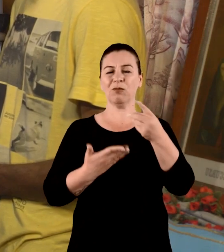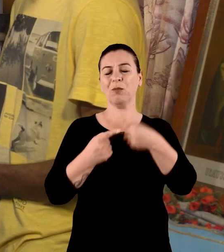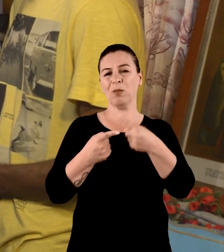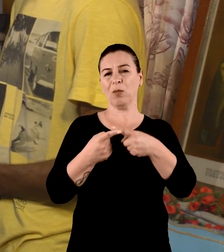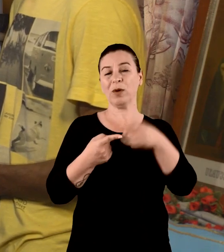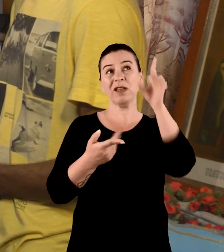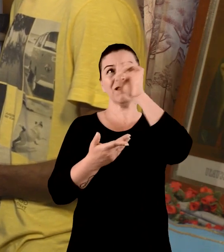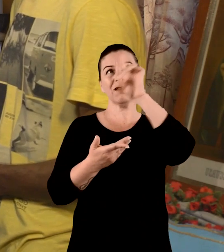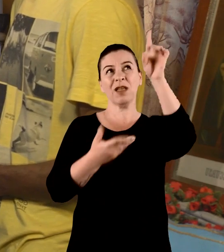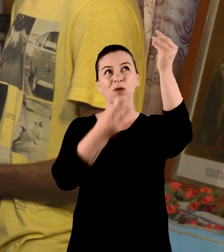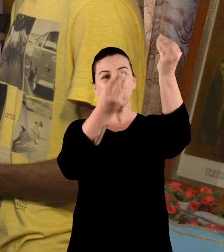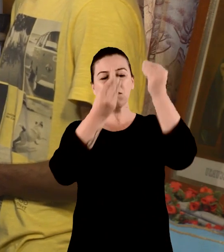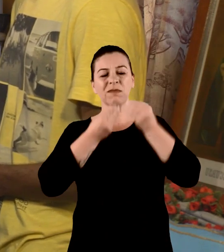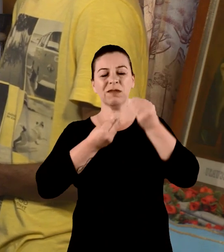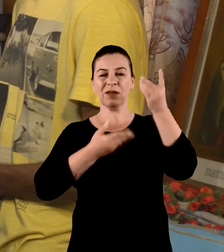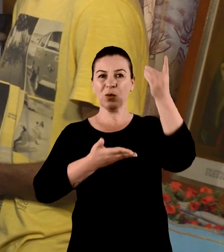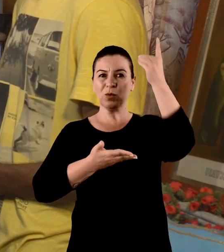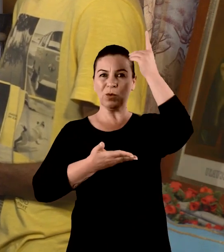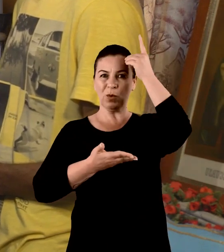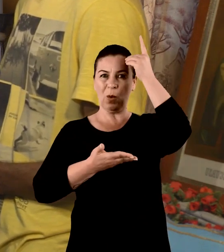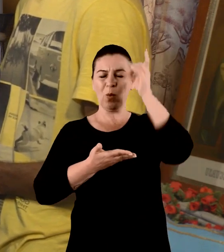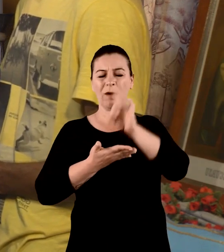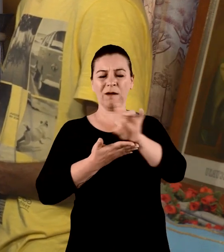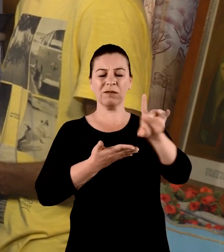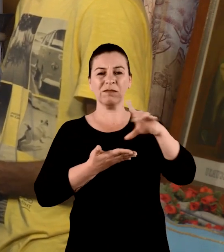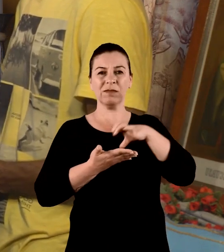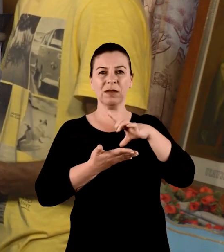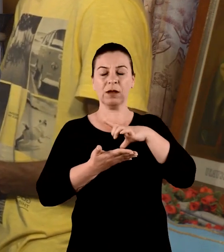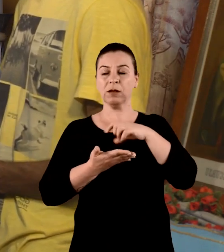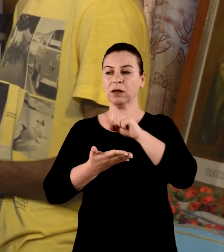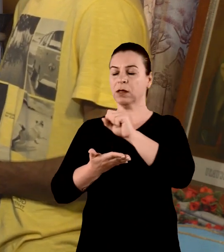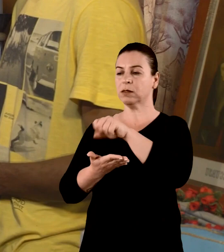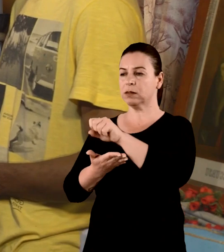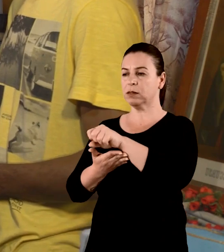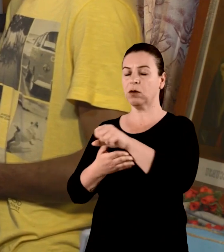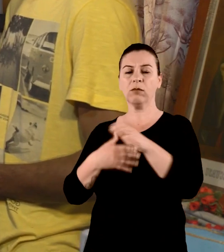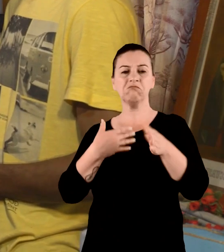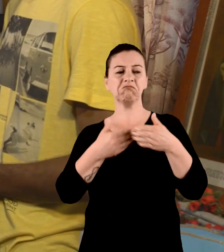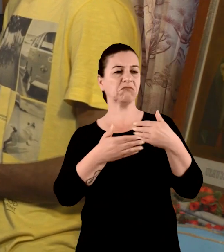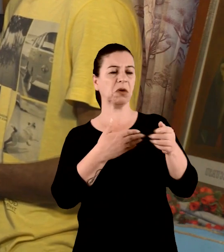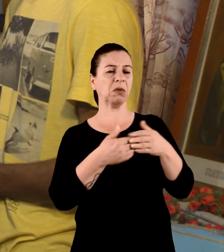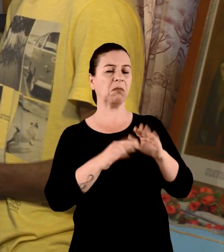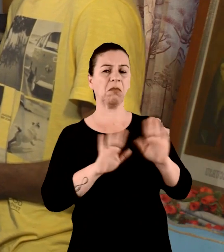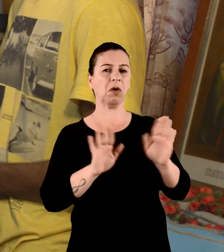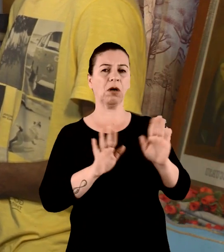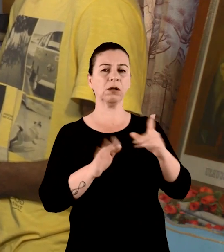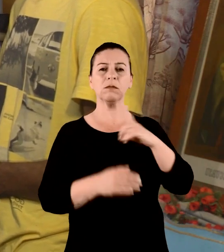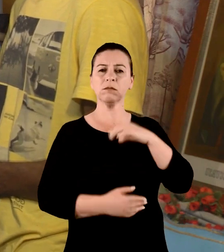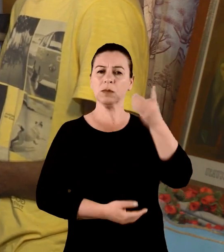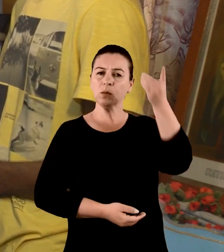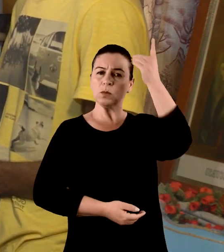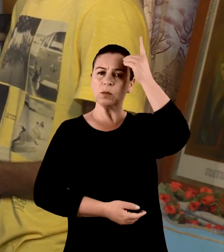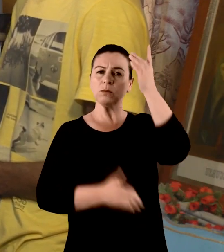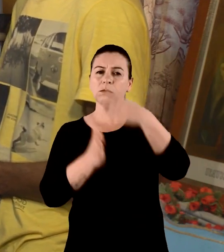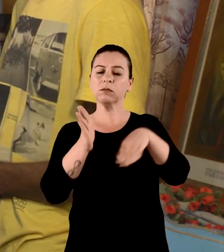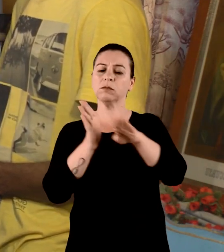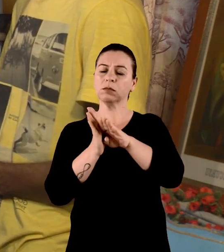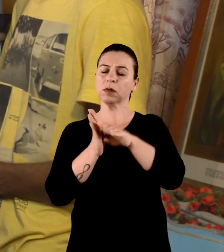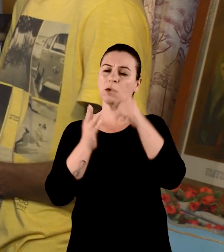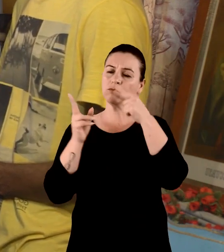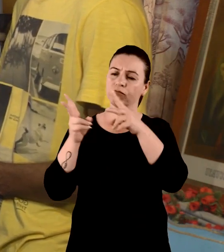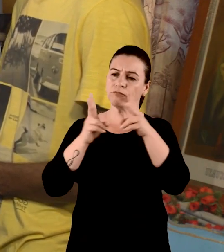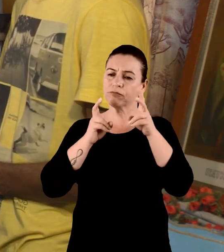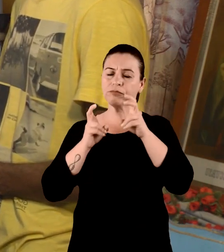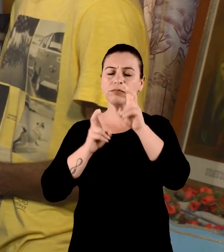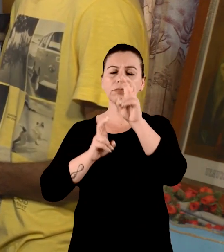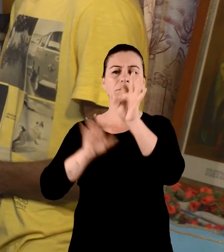dom que Deus me deu, porque cada um tem seus dons, não importa. Eu tenho o dom de chegar e olhar e reconstruir